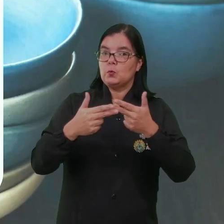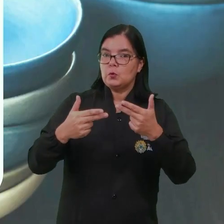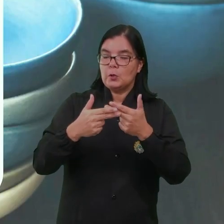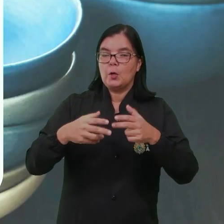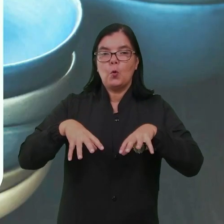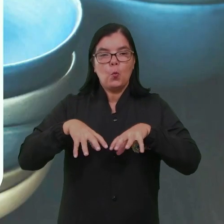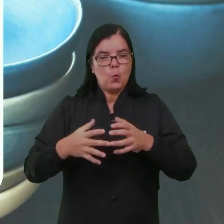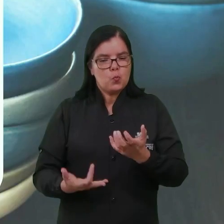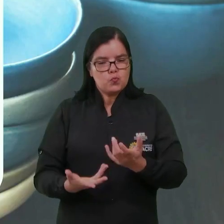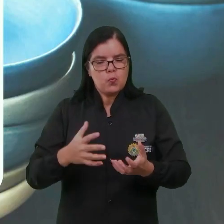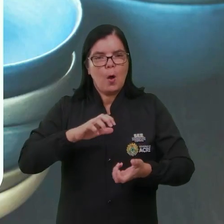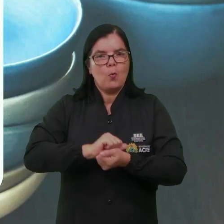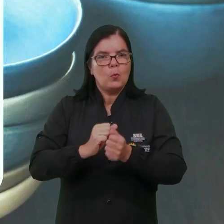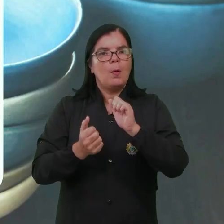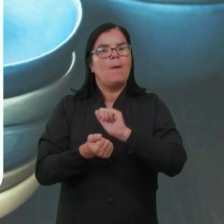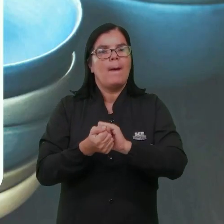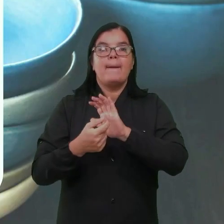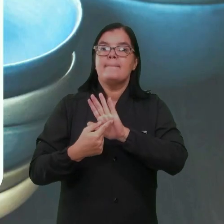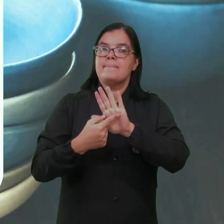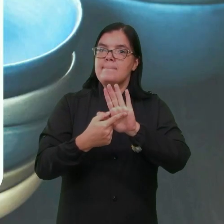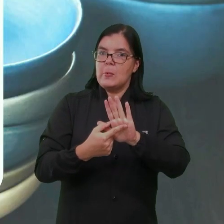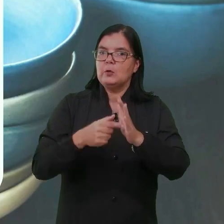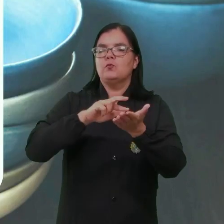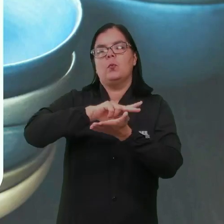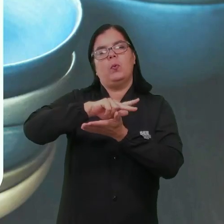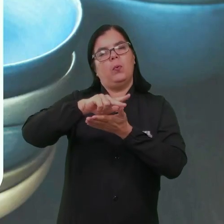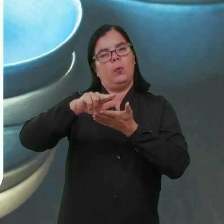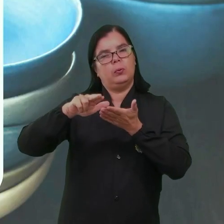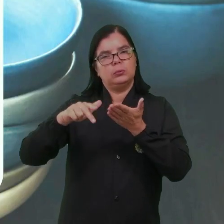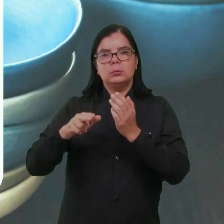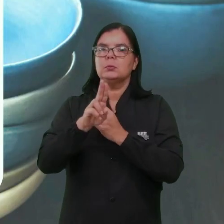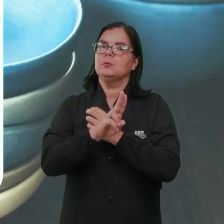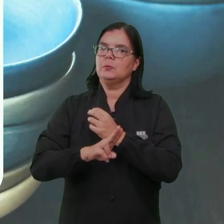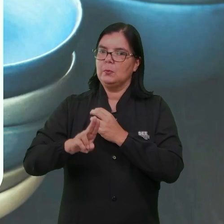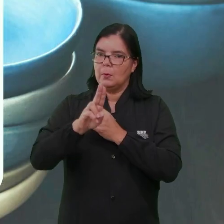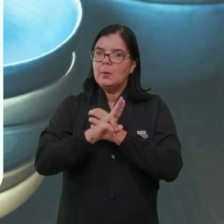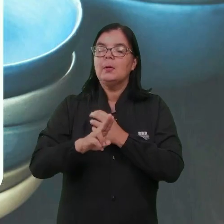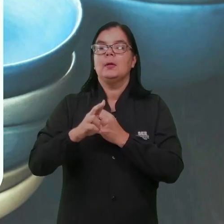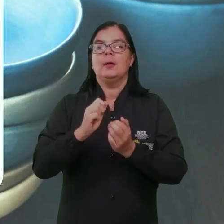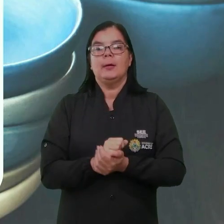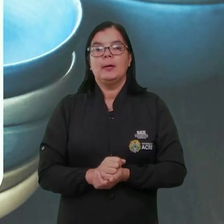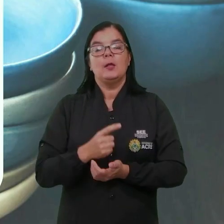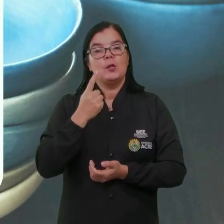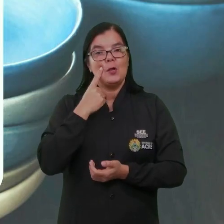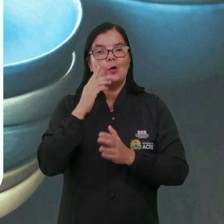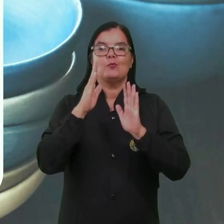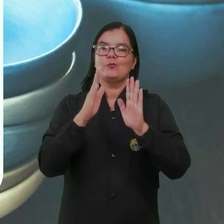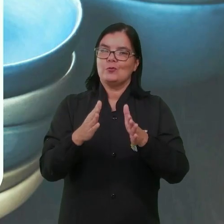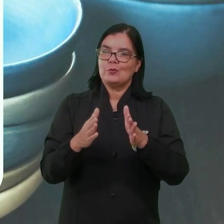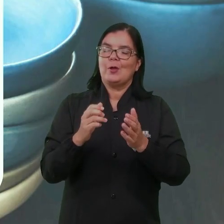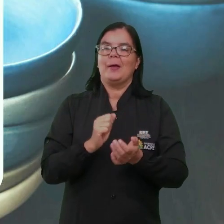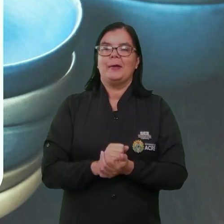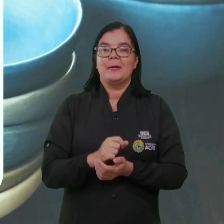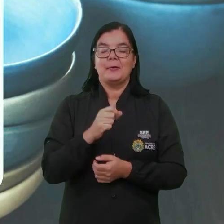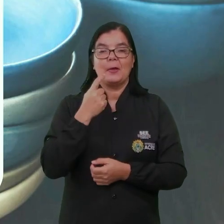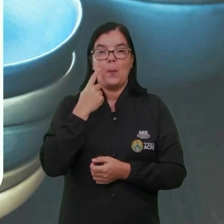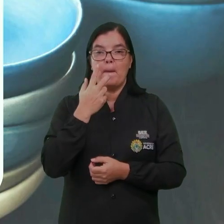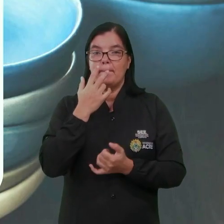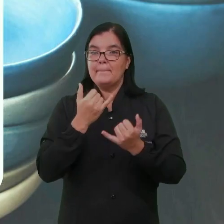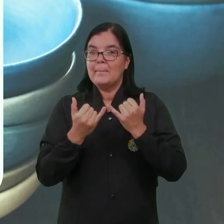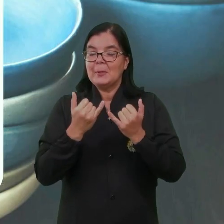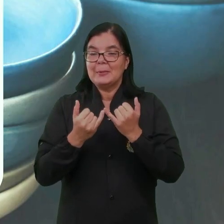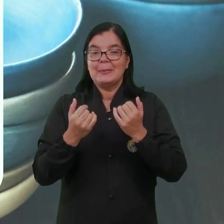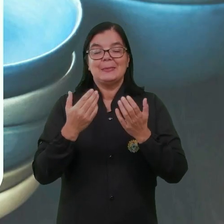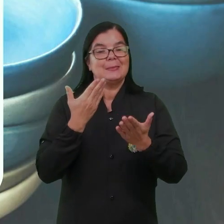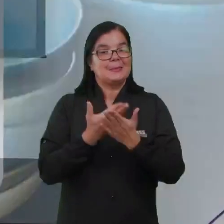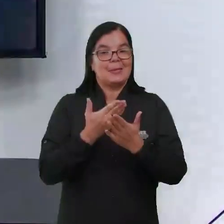produtos cerâmicos apresentam grande diversidade de uso, né? Então, eu acho que aqui, ó, eu separei essa aula, gente,